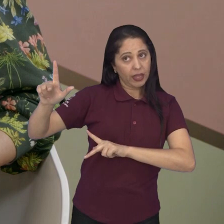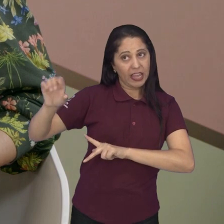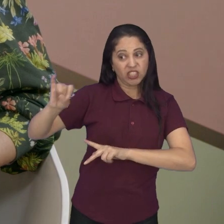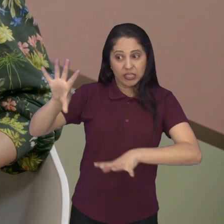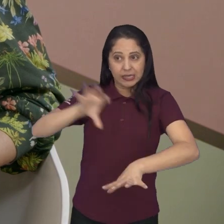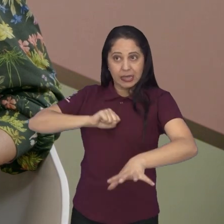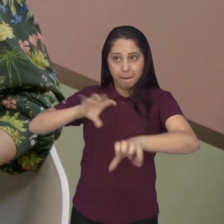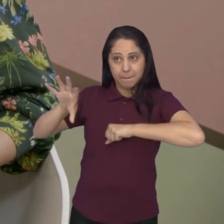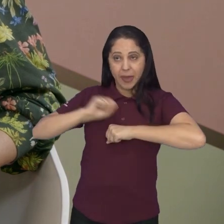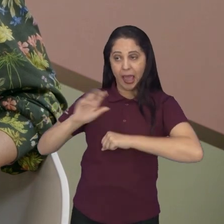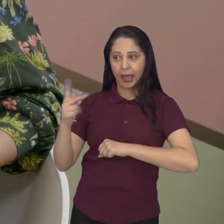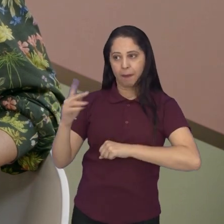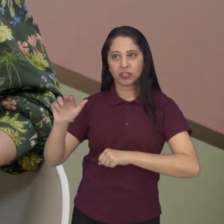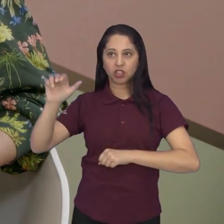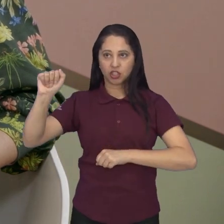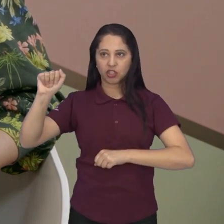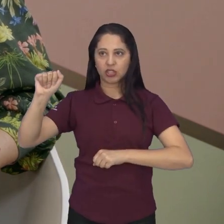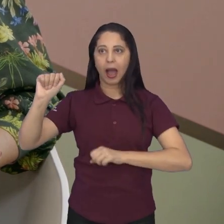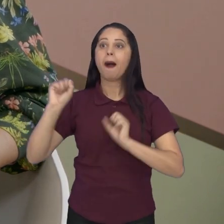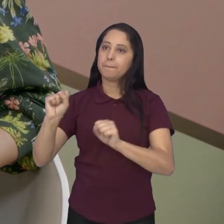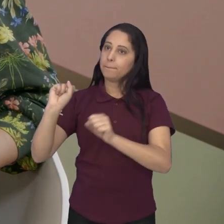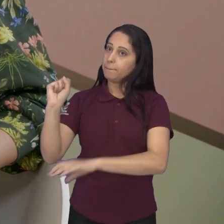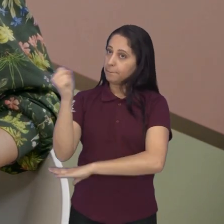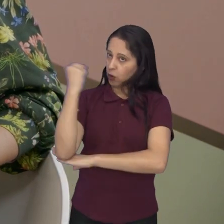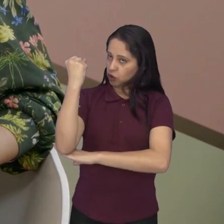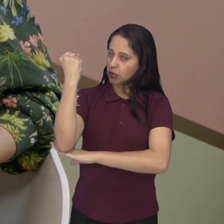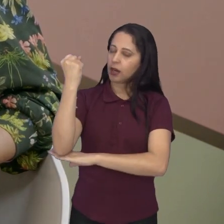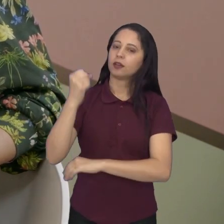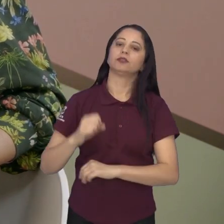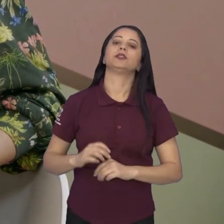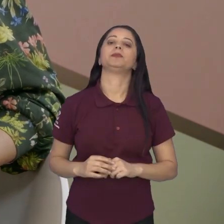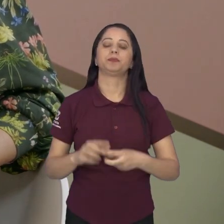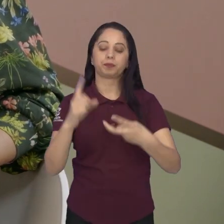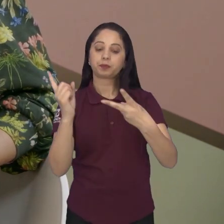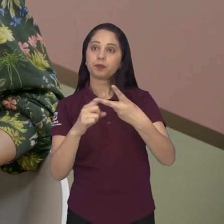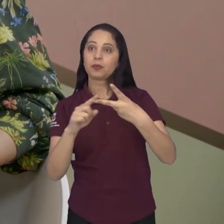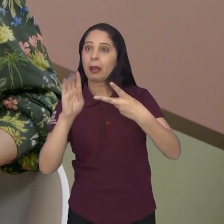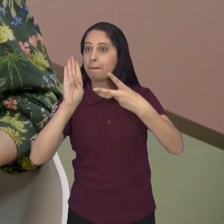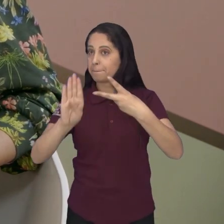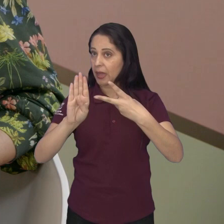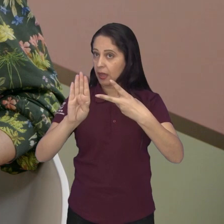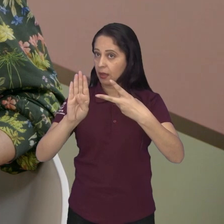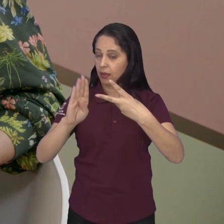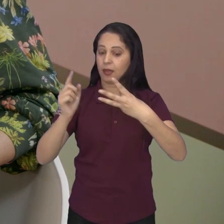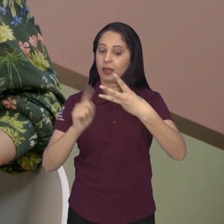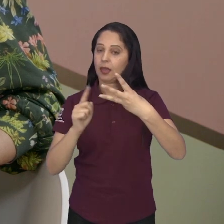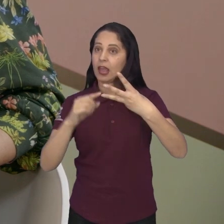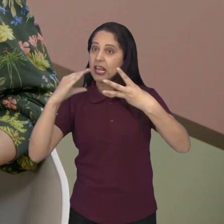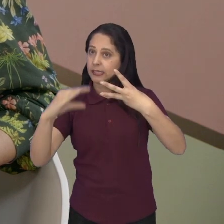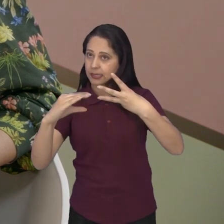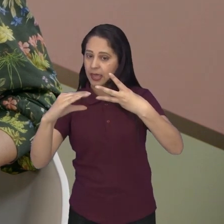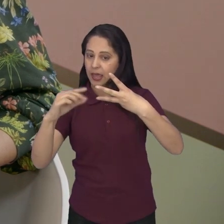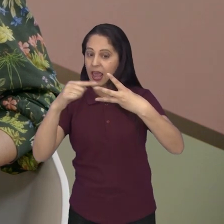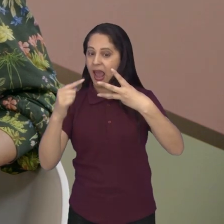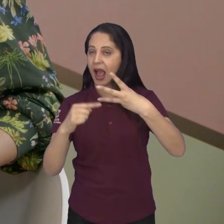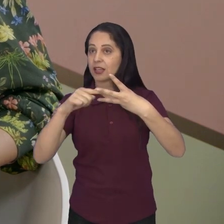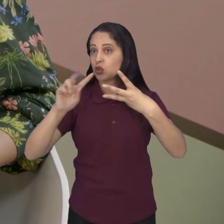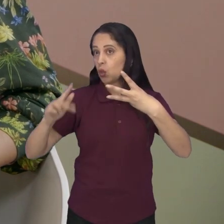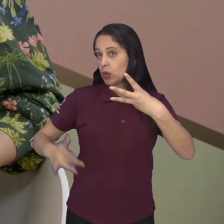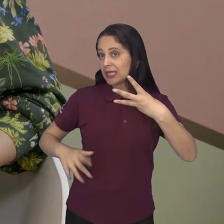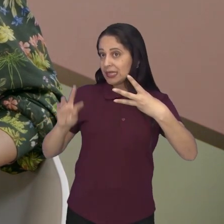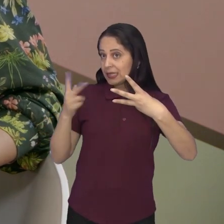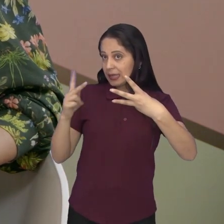Ela pode evoluir com maior gravidade, diferentemente das crianças. Então, a recomendação é que todo mundo vacine. A hepatite B de bola e a C são